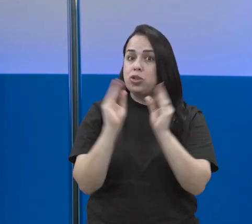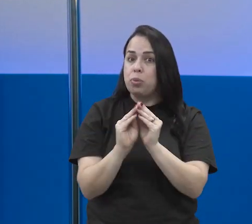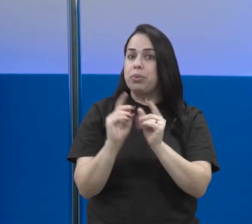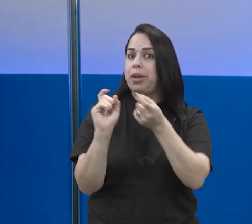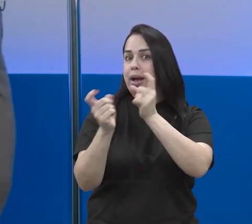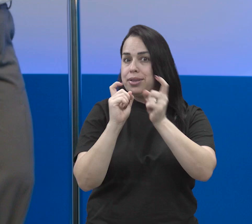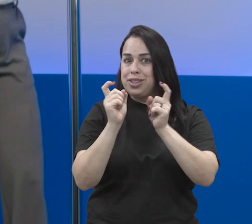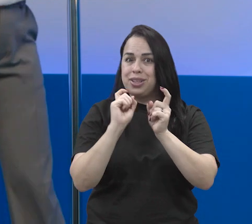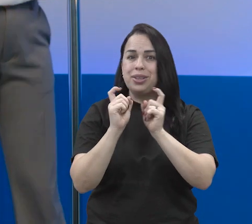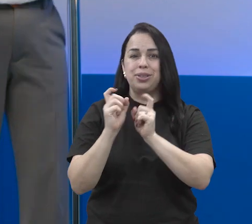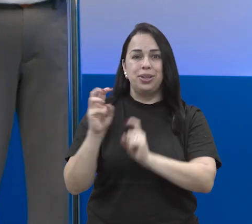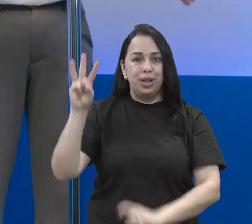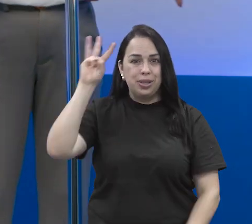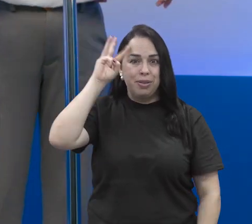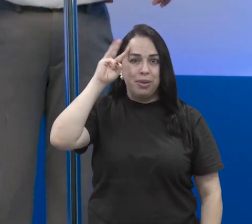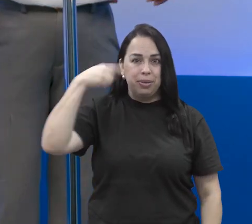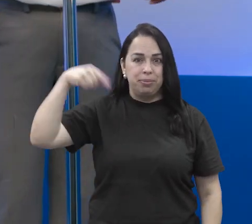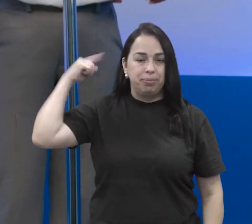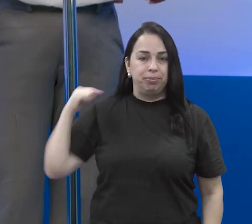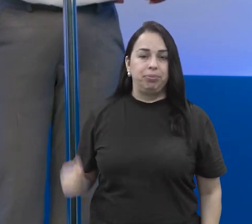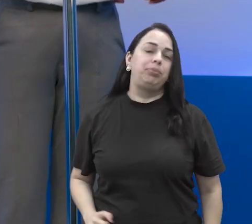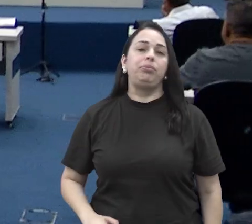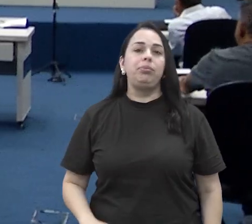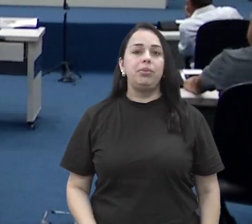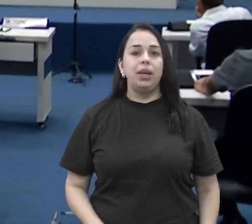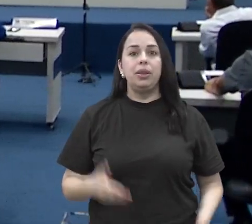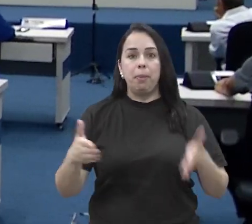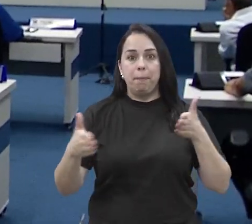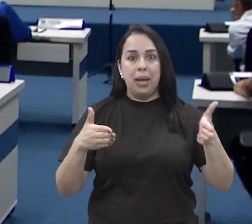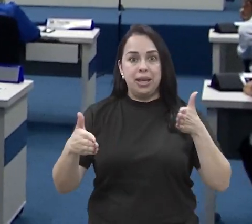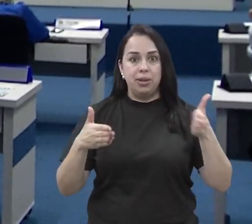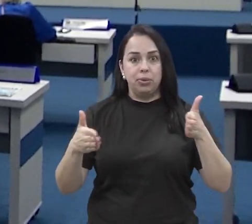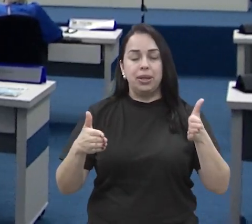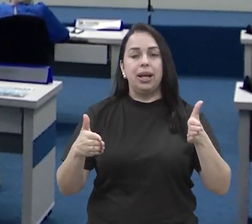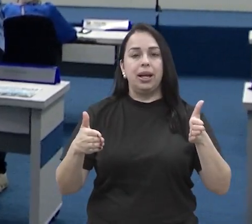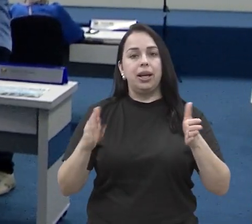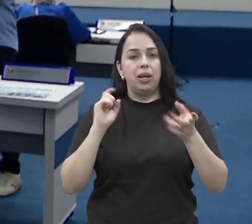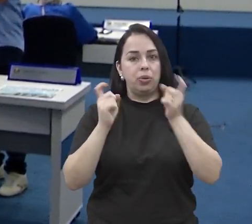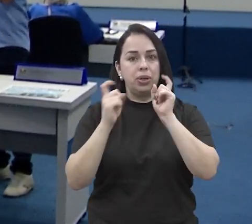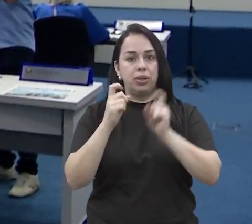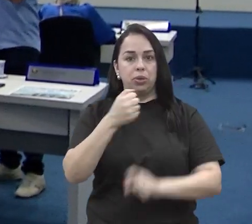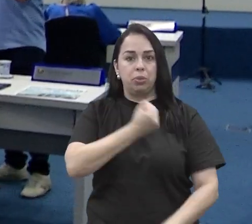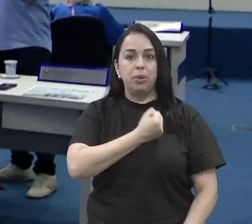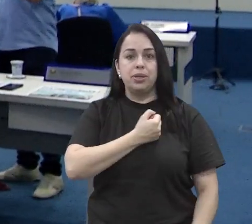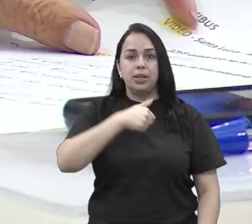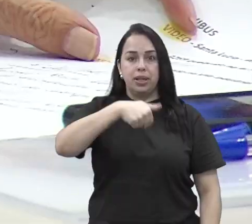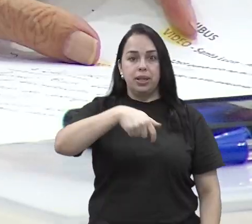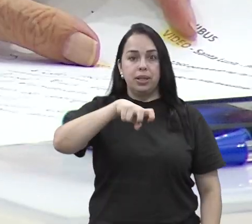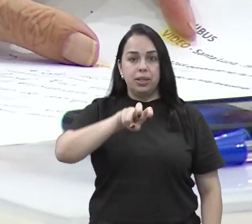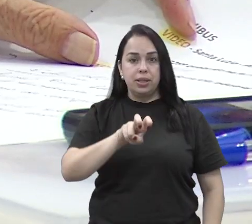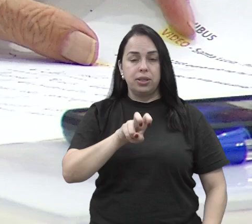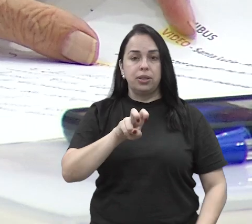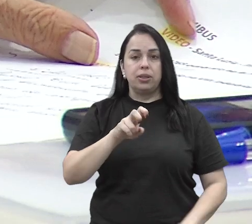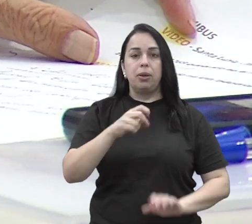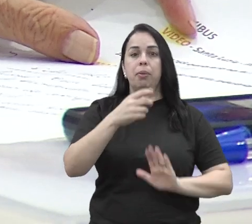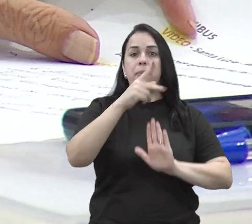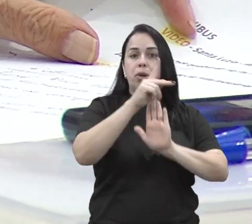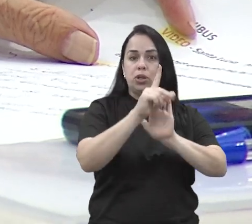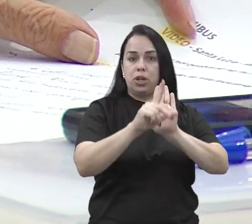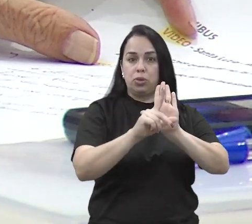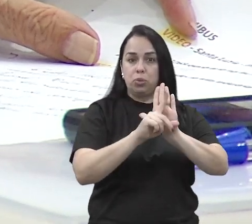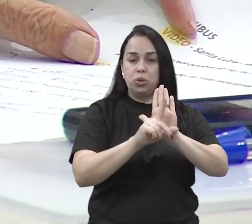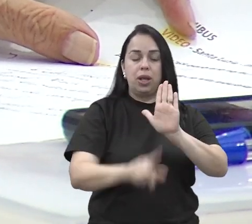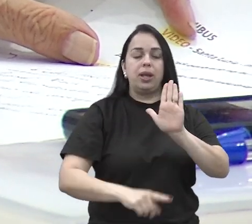da sessão realizada nesta terça-feira. Na 75ª sessão ordinária do ano, os vereadores